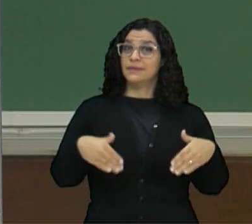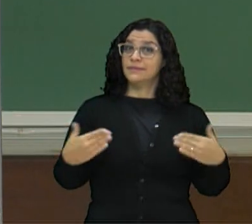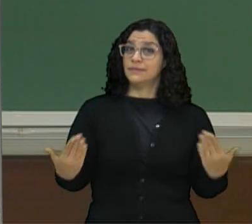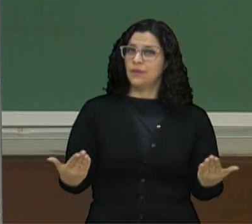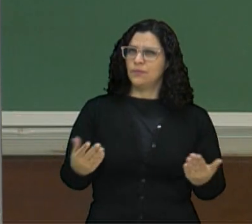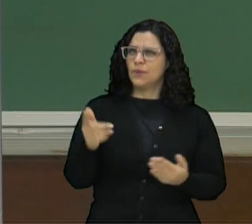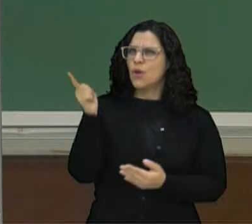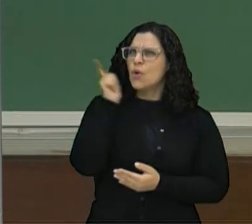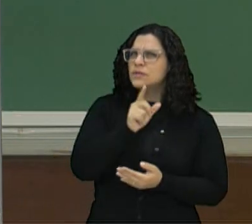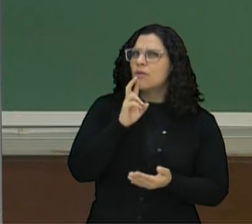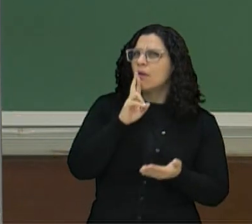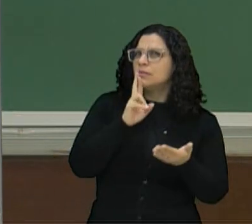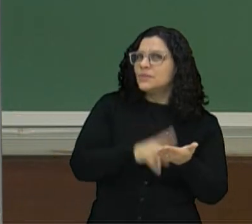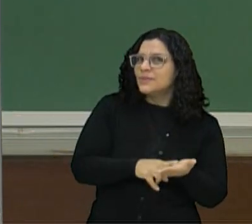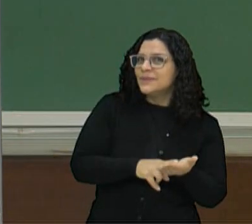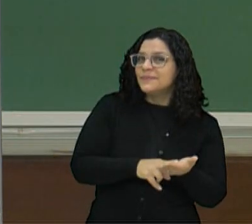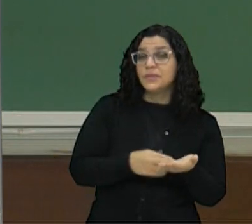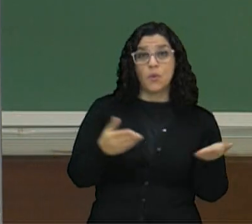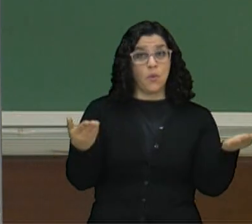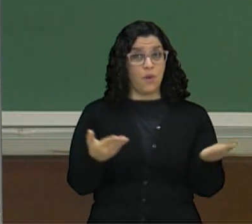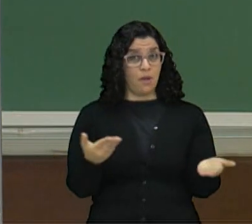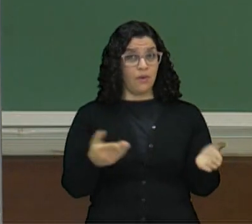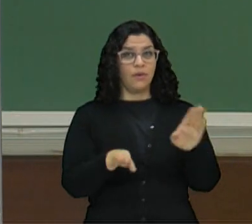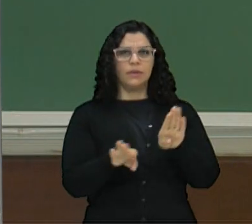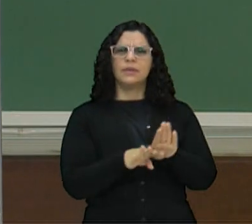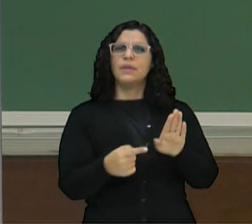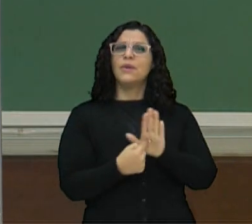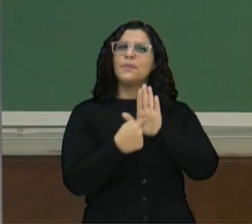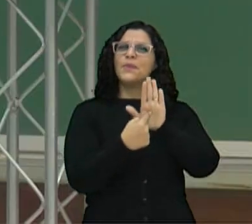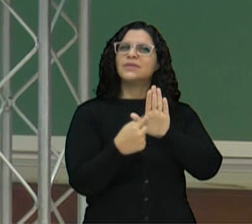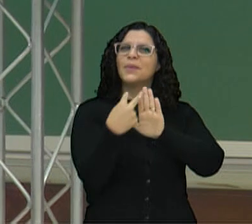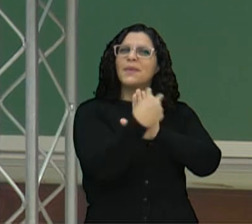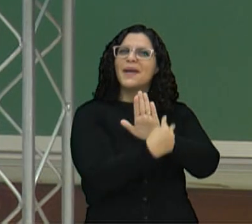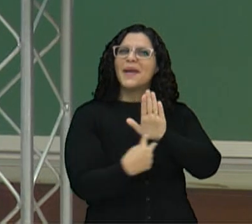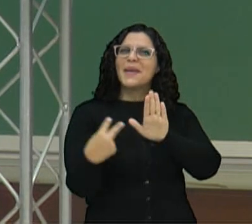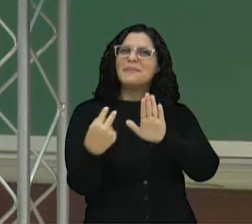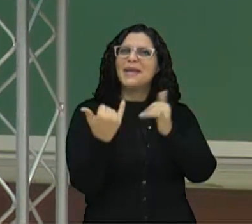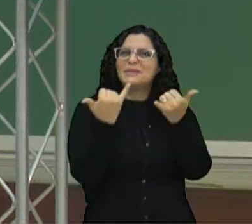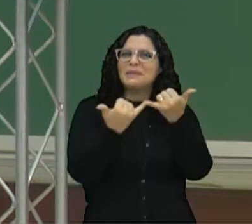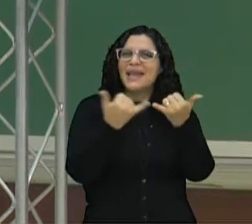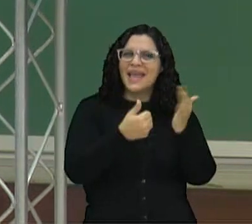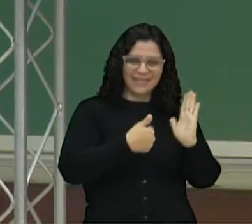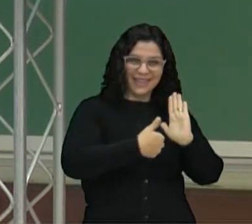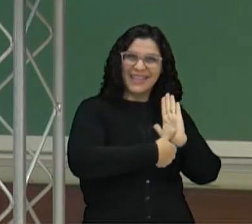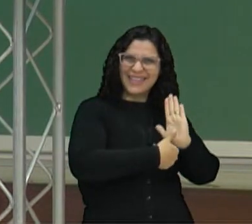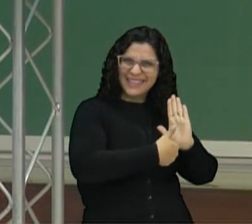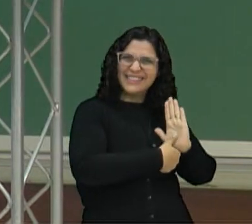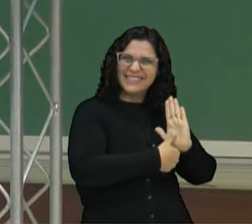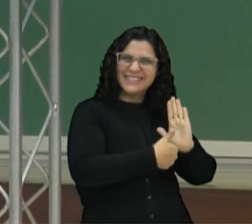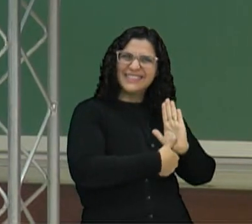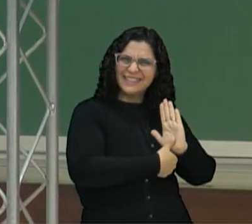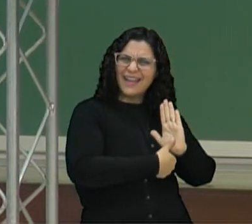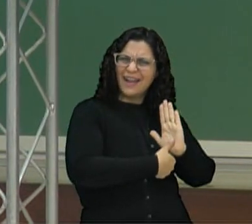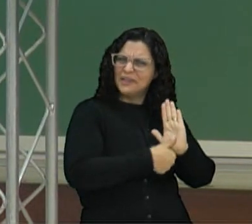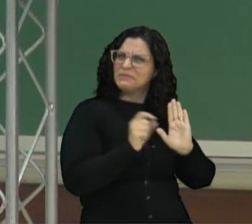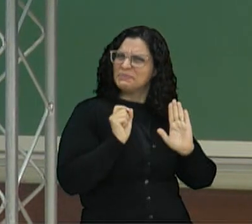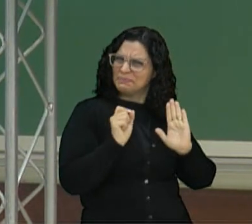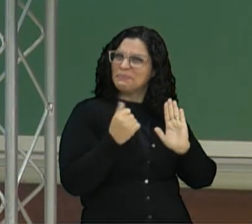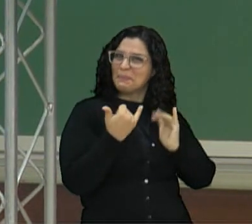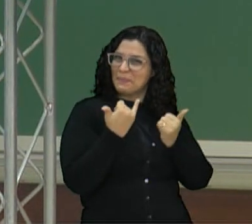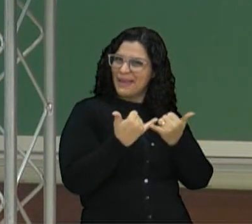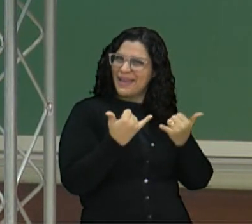Então, pessoal, conseguiram responder? Eu trouxe aqui uma imagem fazendo uma brincadeira, né, com a carteira de